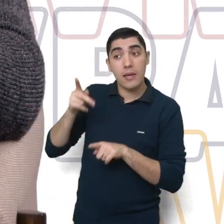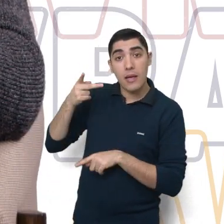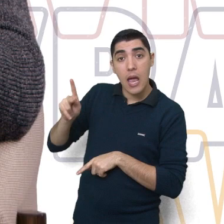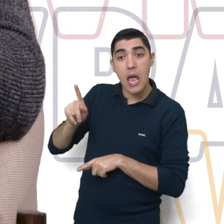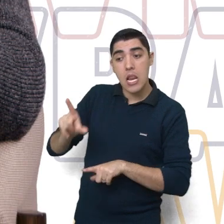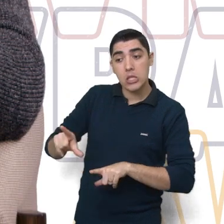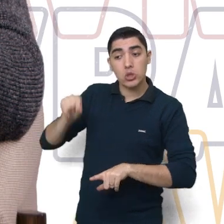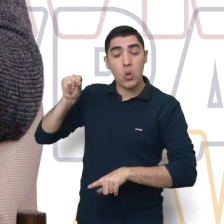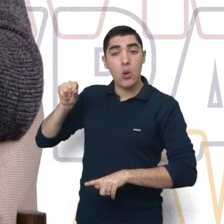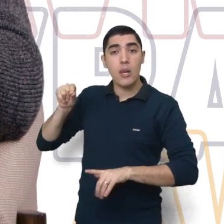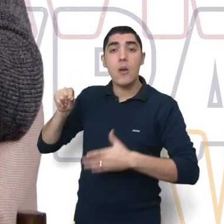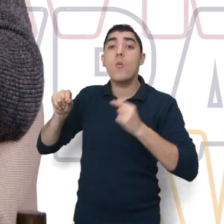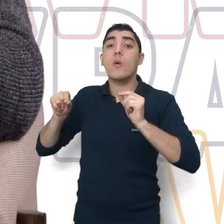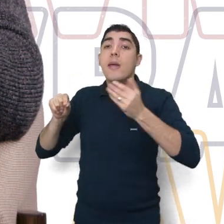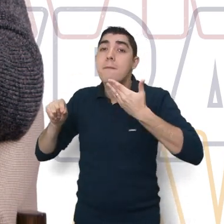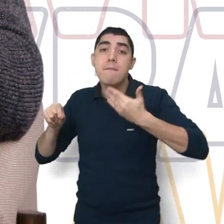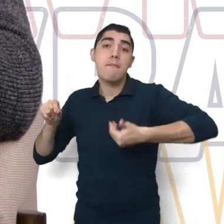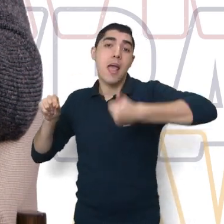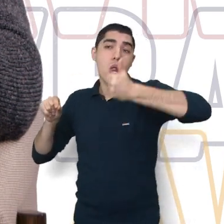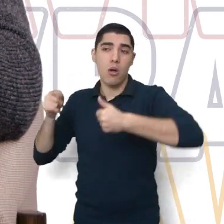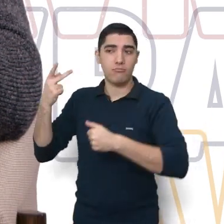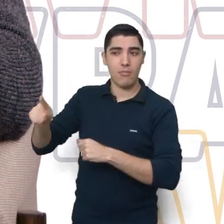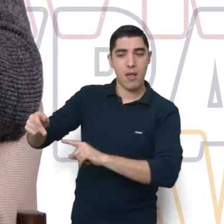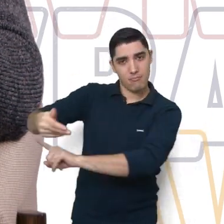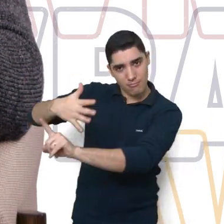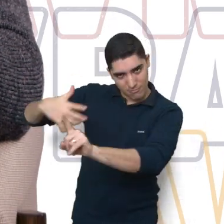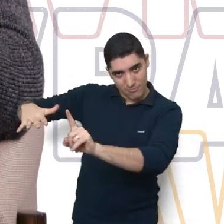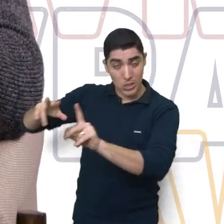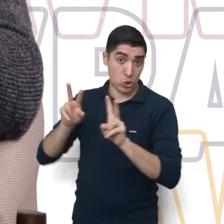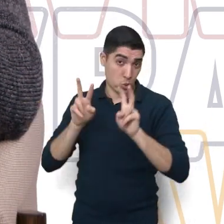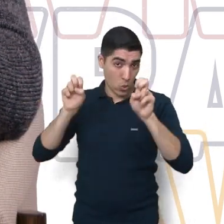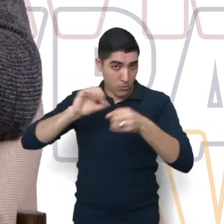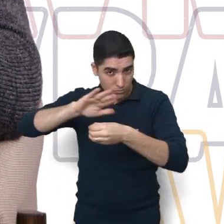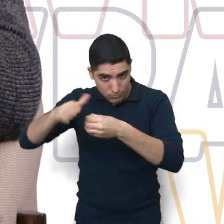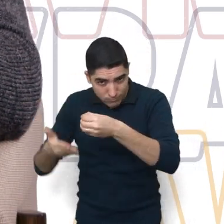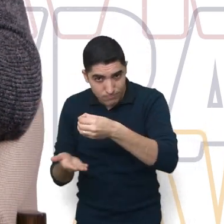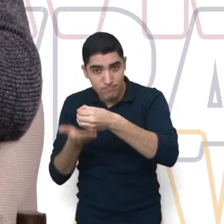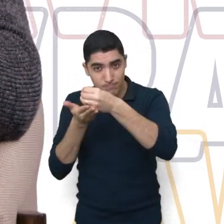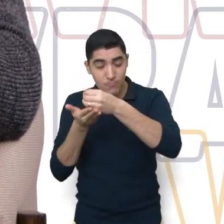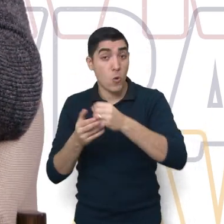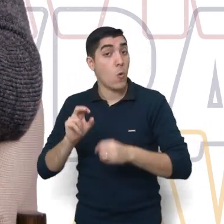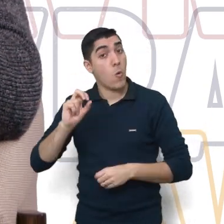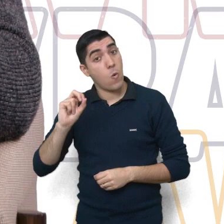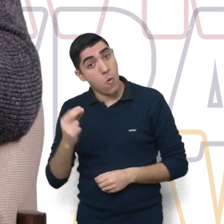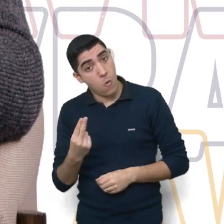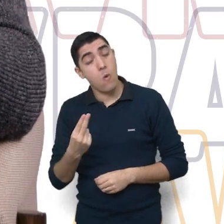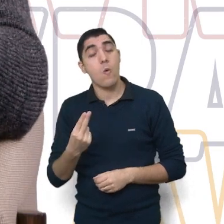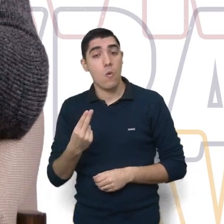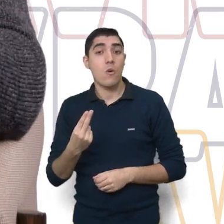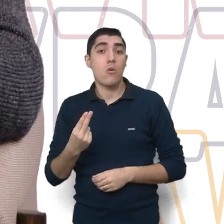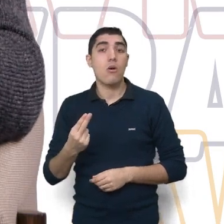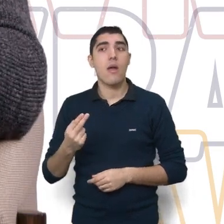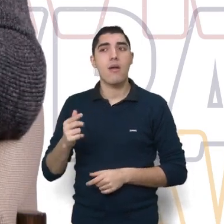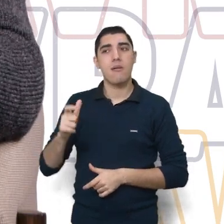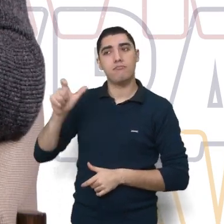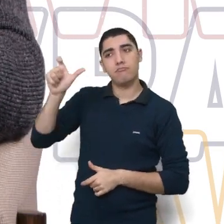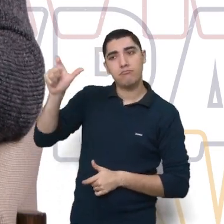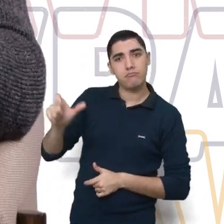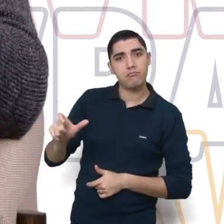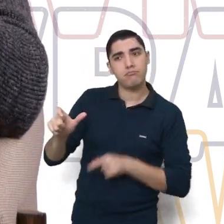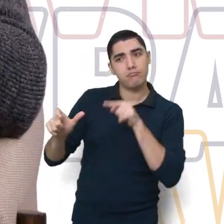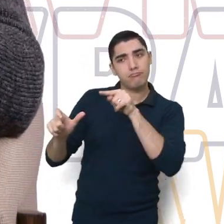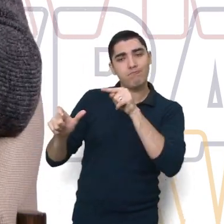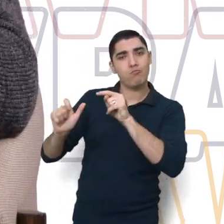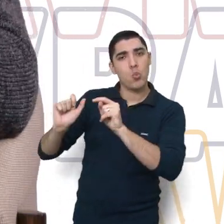agulhas né do nosso dia a dia elevando a questão da sustentabilidade ou até mesmo